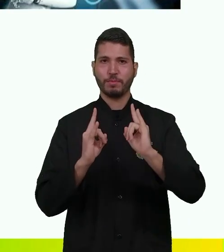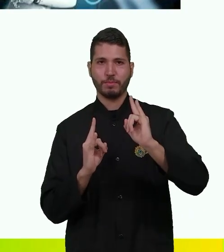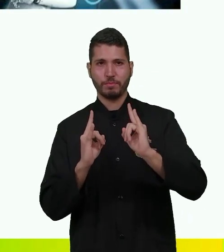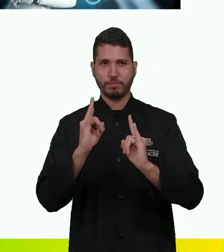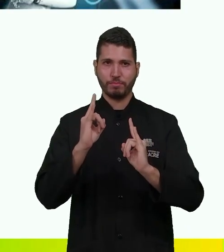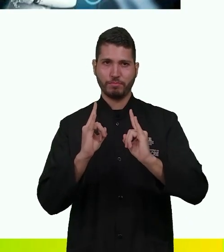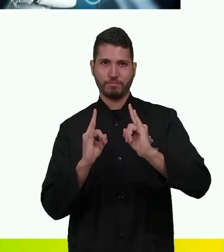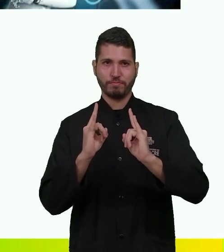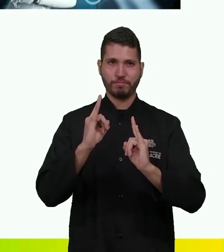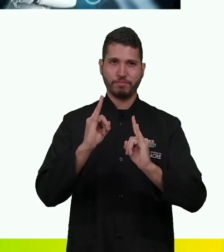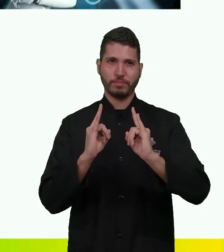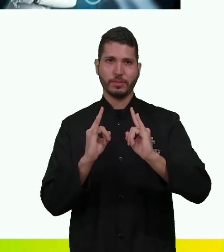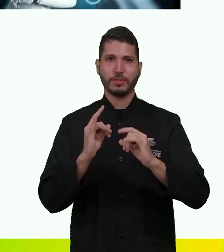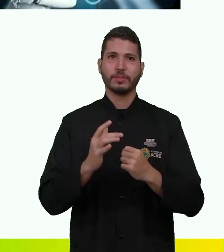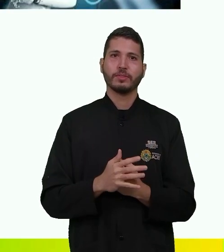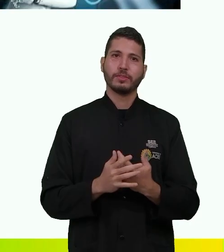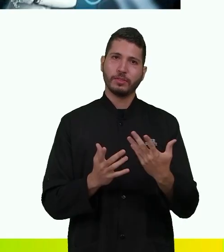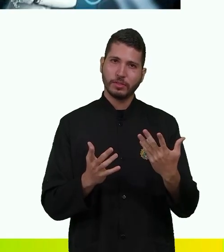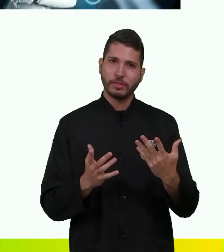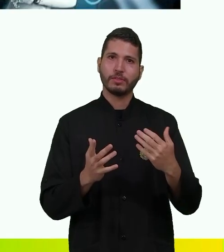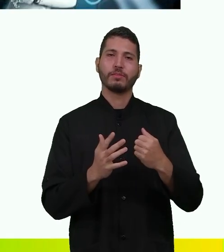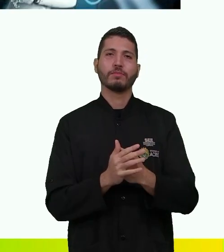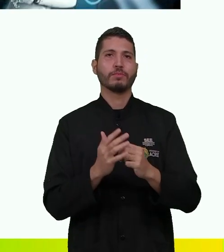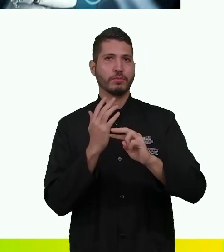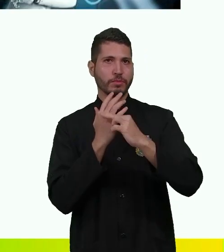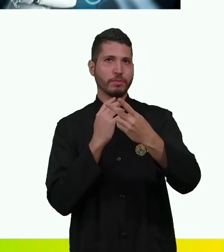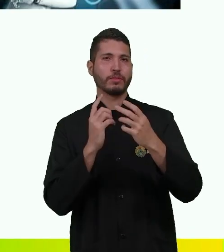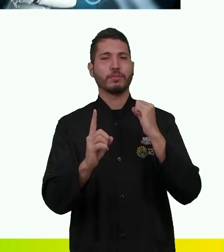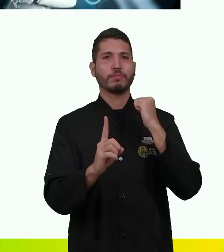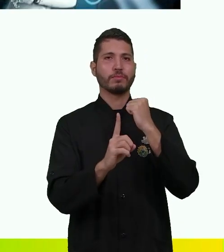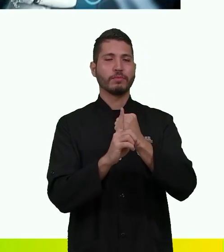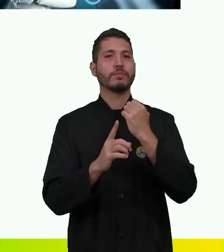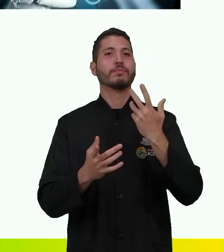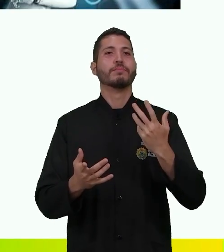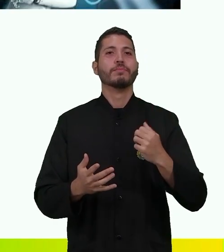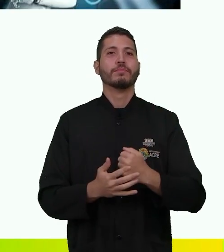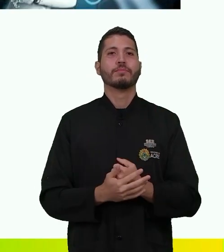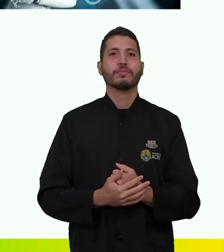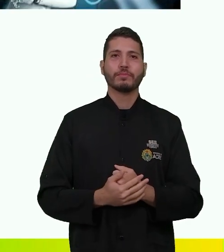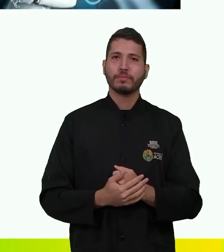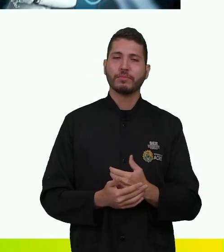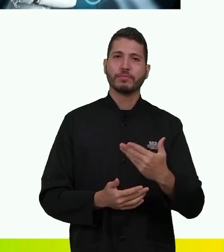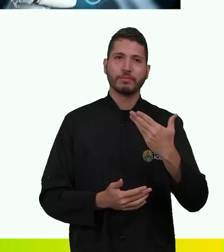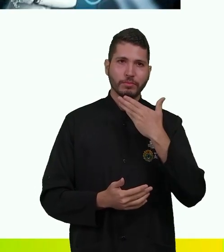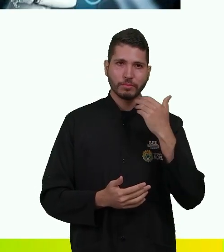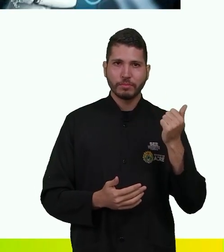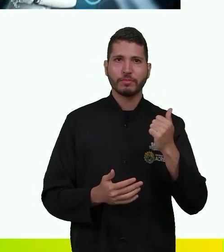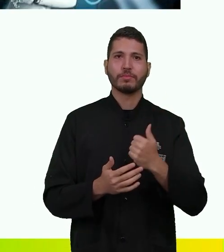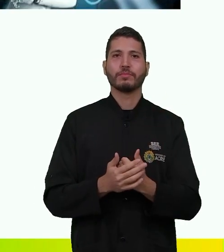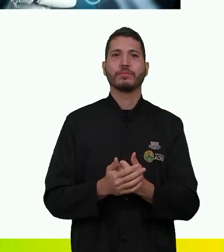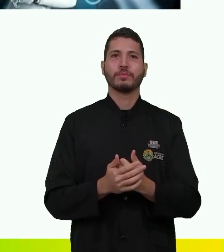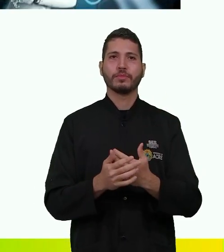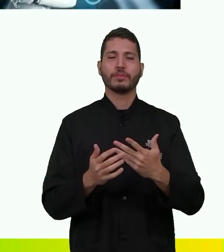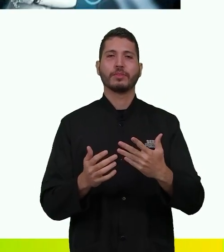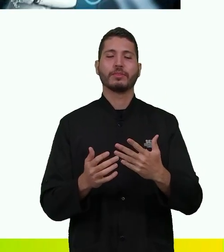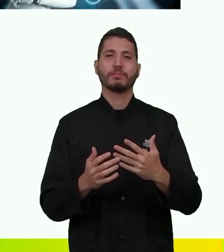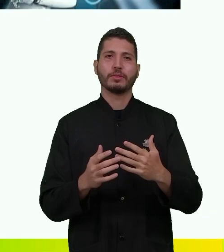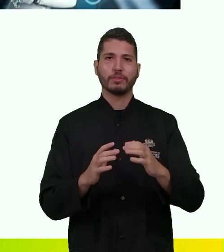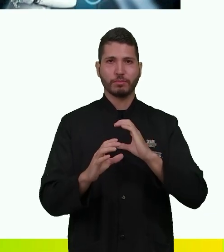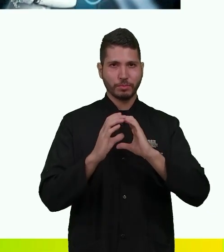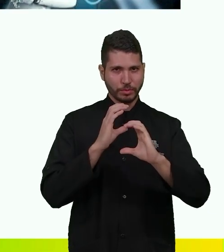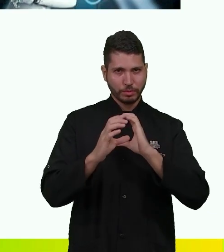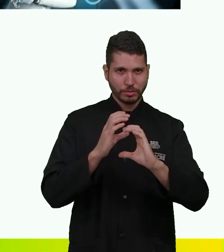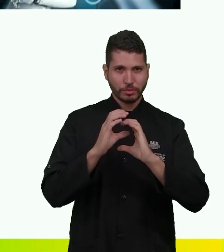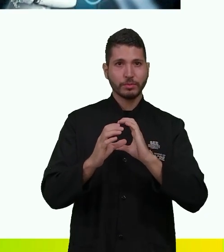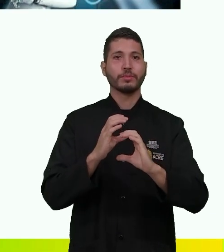Isso teve um impacto muito grande, permitiu uma maior eficiência, o início da produção globalizada devido